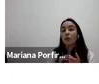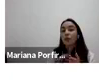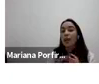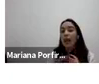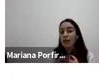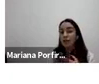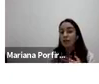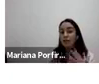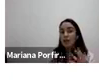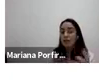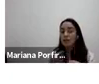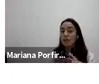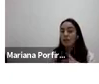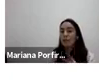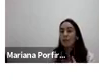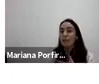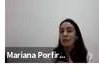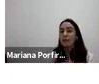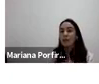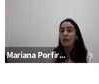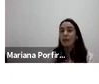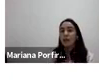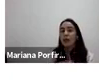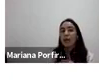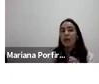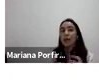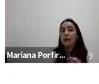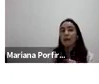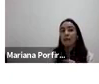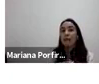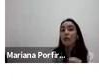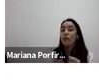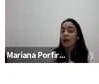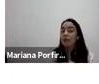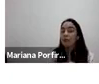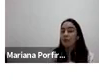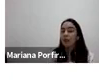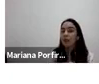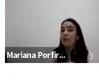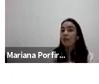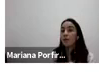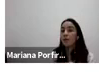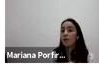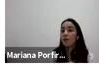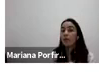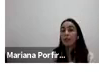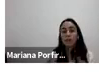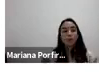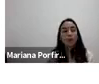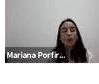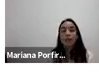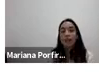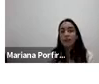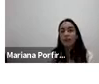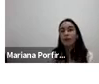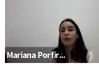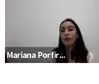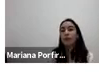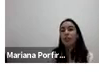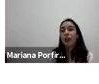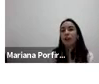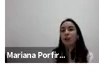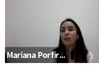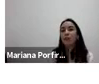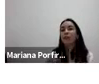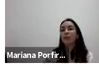As dificuldades nos primeiros dias de amamentação, elas acontecem, é comum, não só na criança com